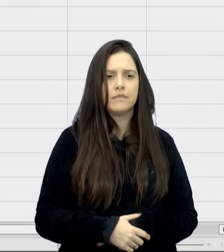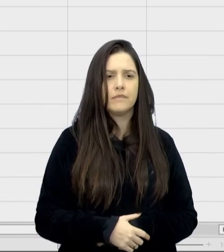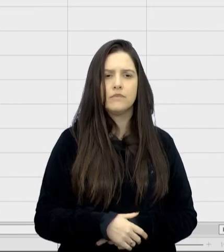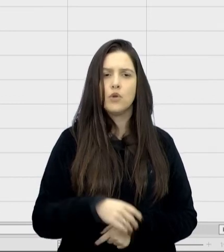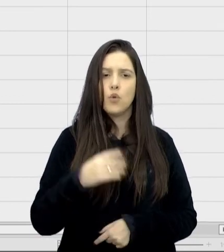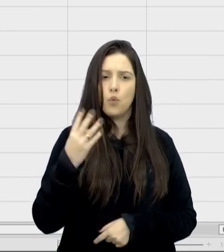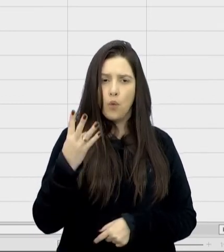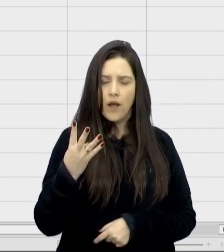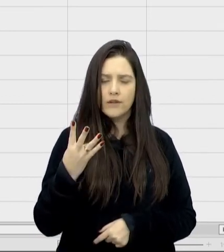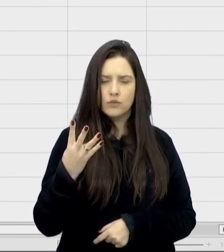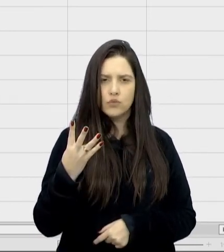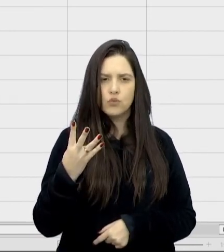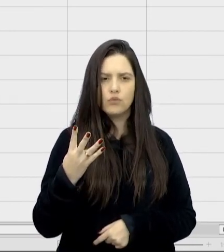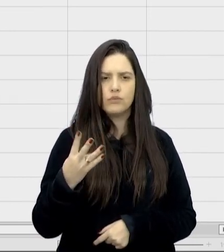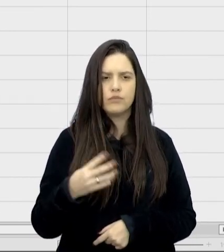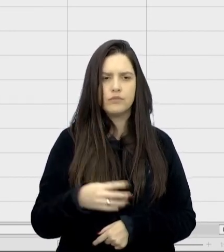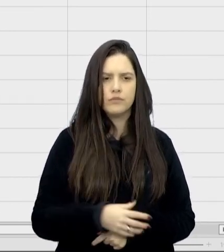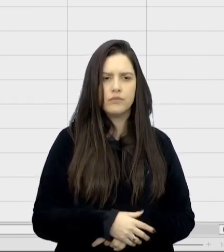4